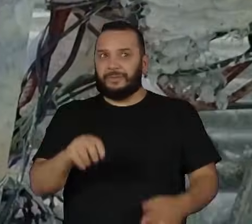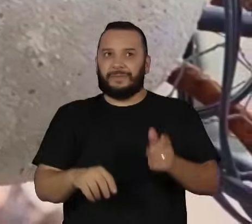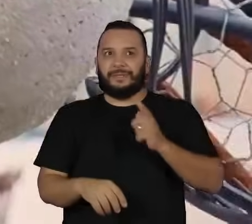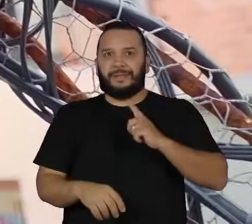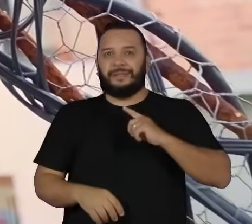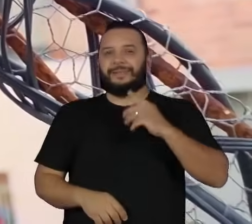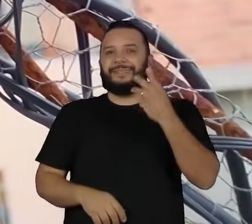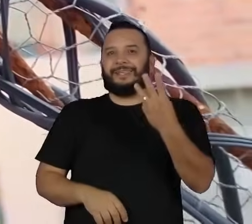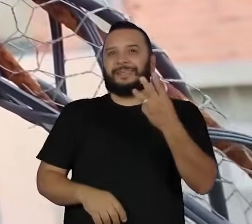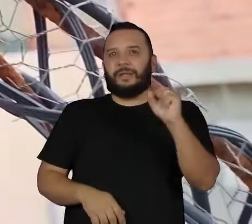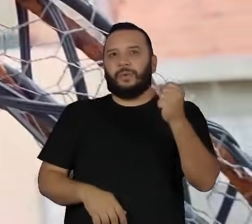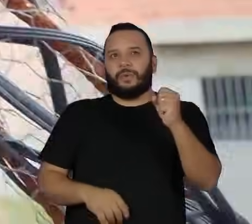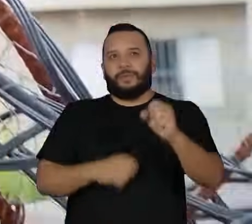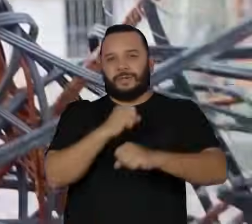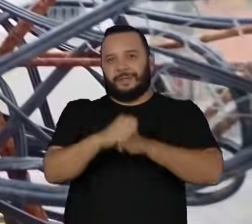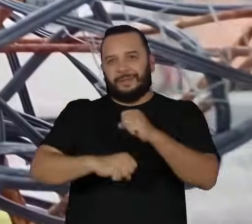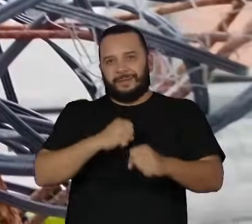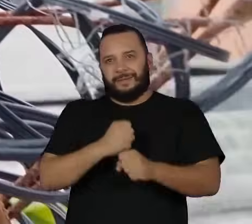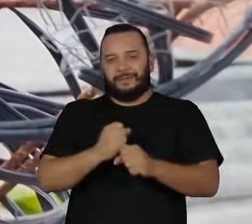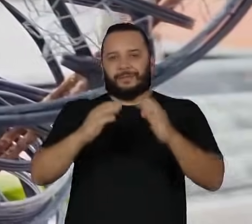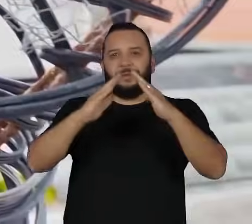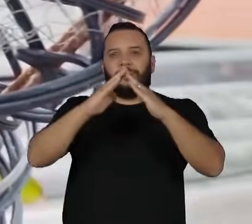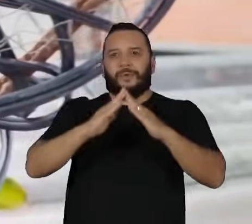38 anos.